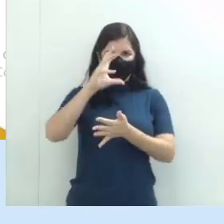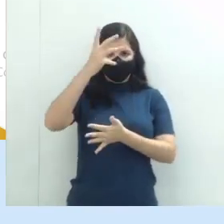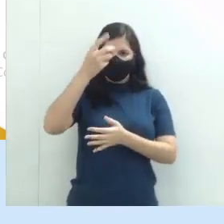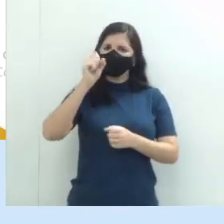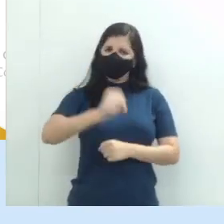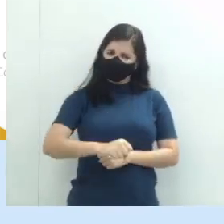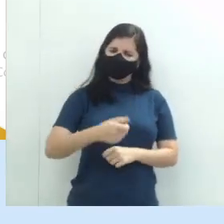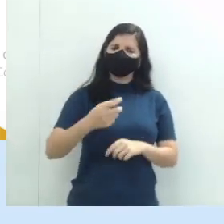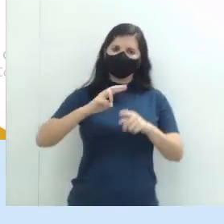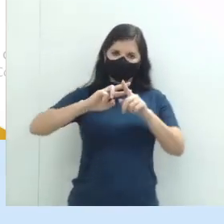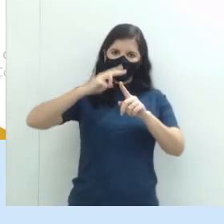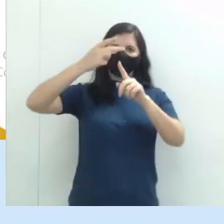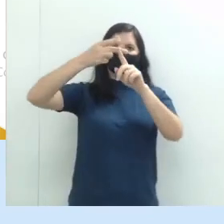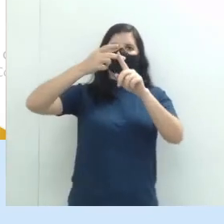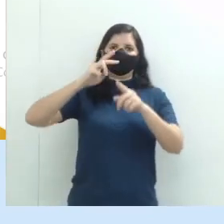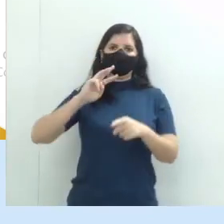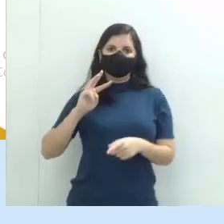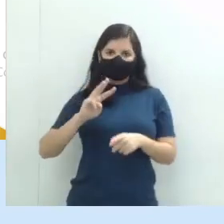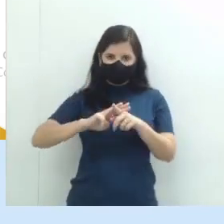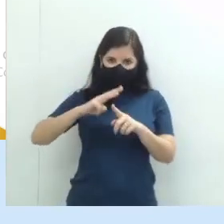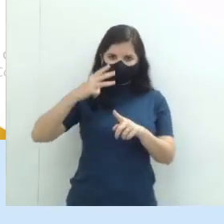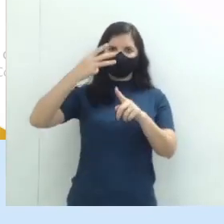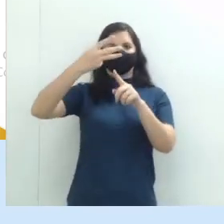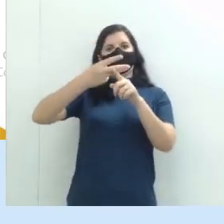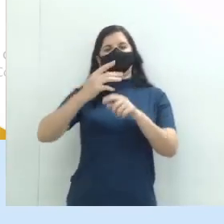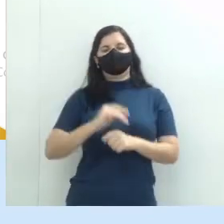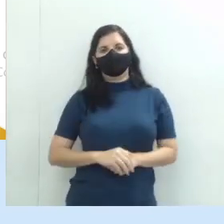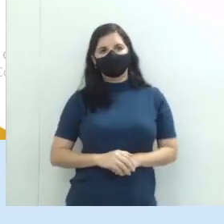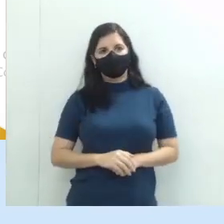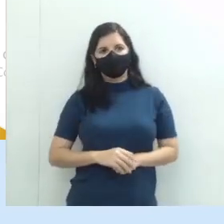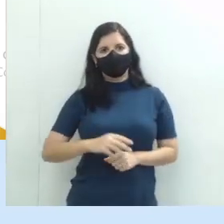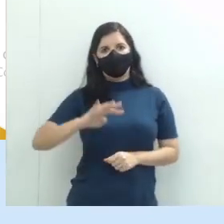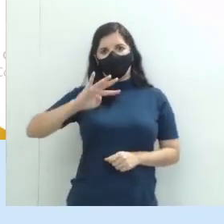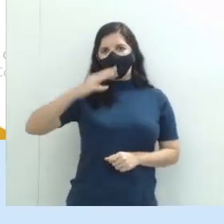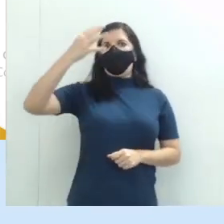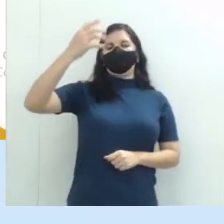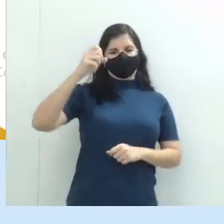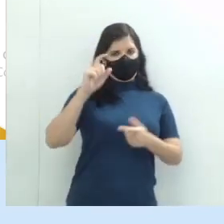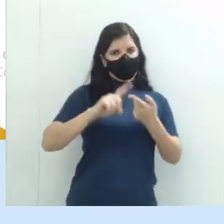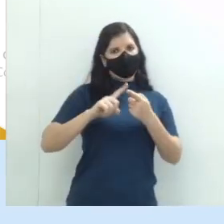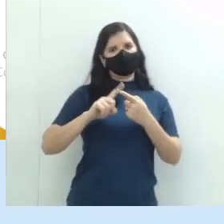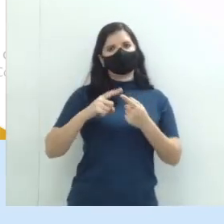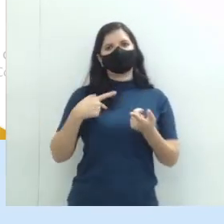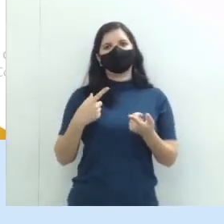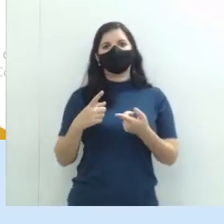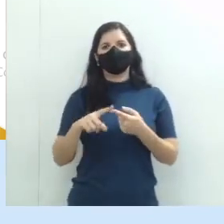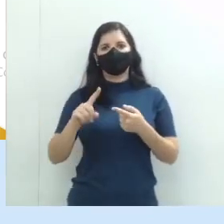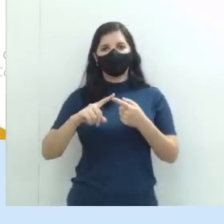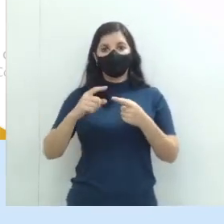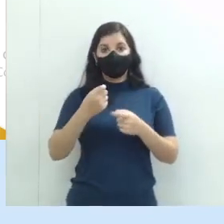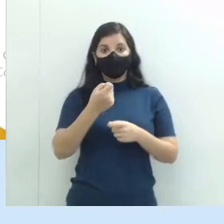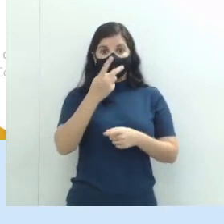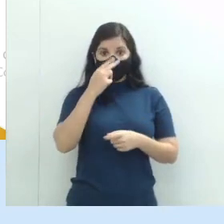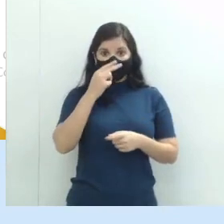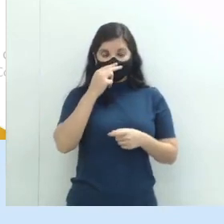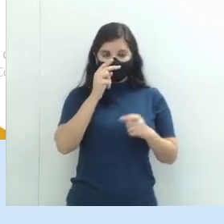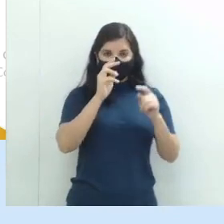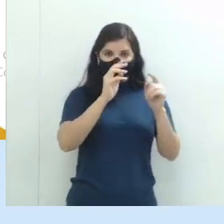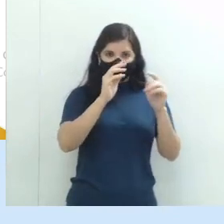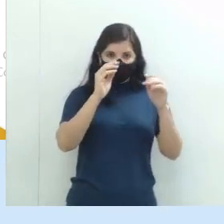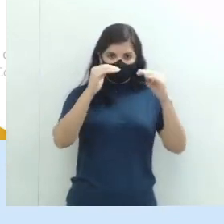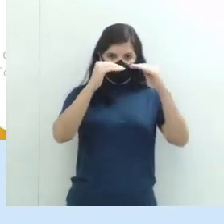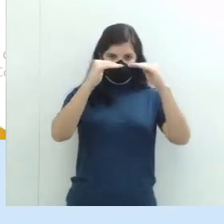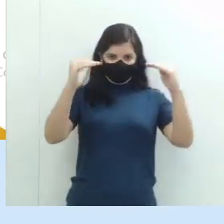professor? Sim, o dobro, tá? O triplo, ok? Quando elas têm a mesma base, elas